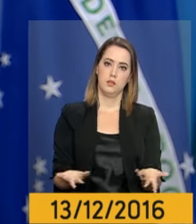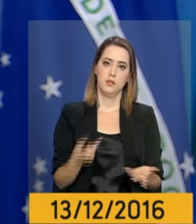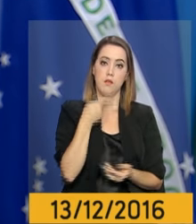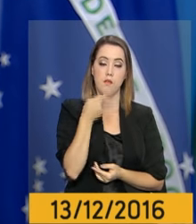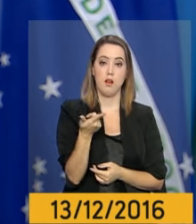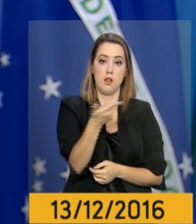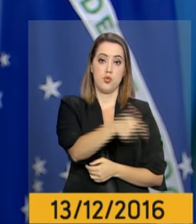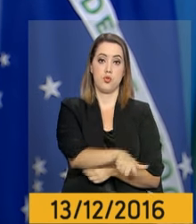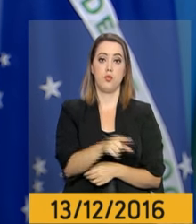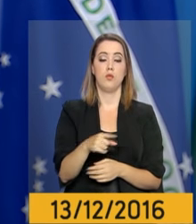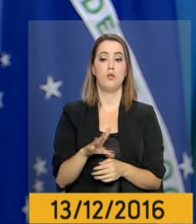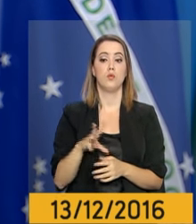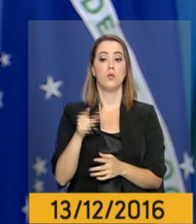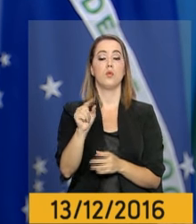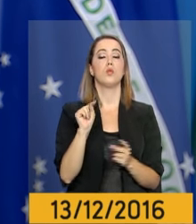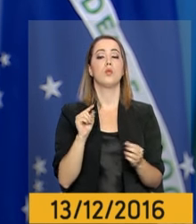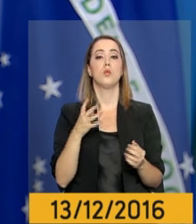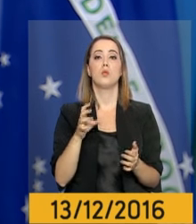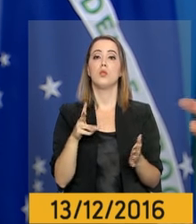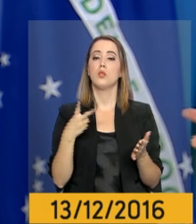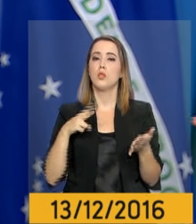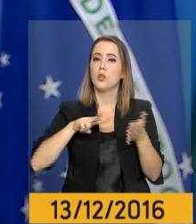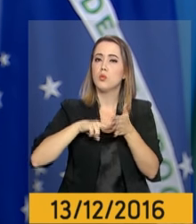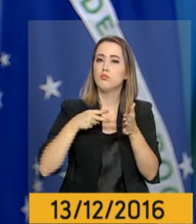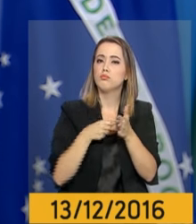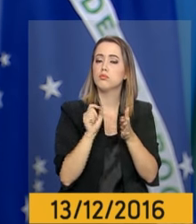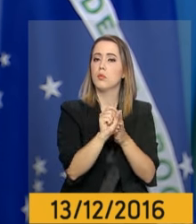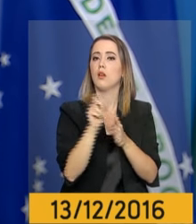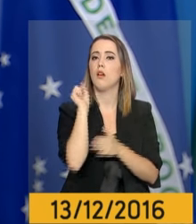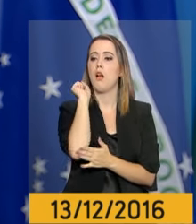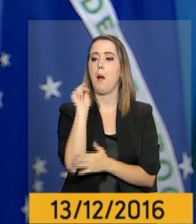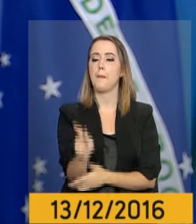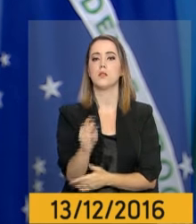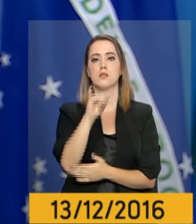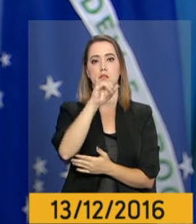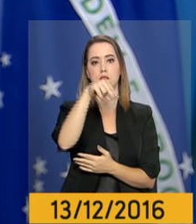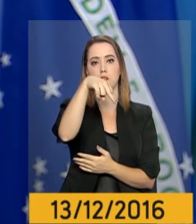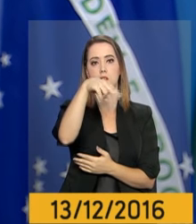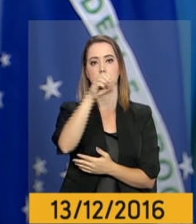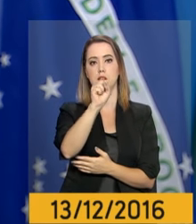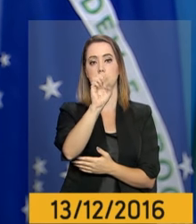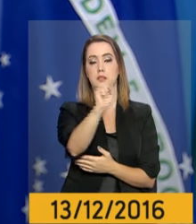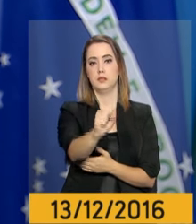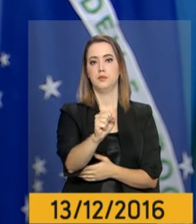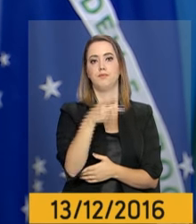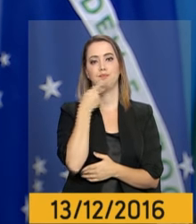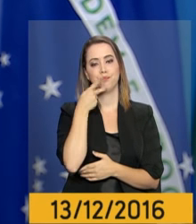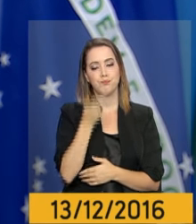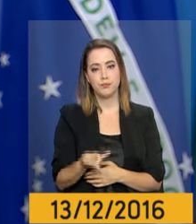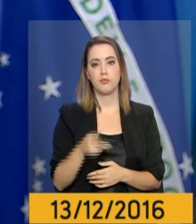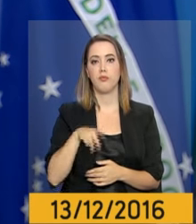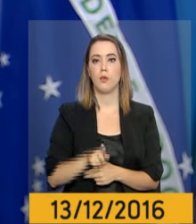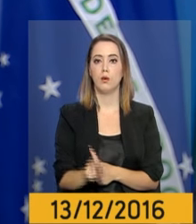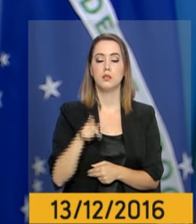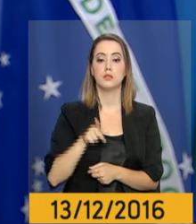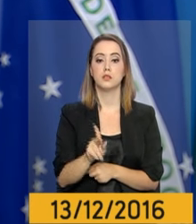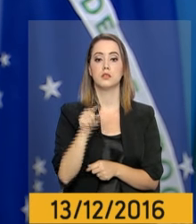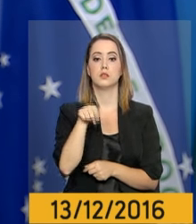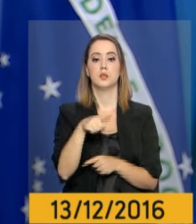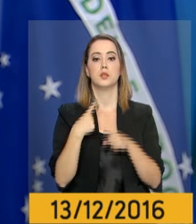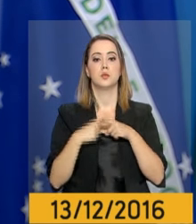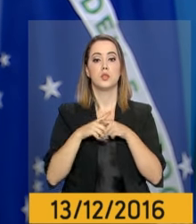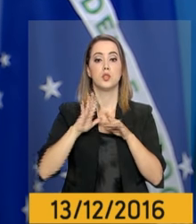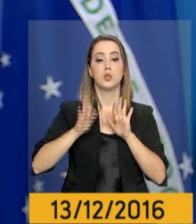mais uma vez que no tocante à previdência social, eh, eu insisto nesse ponto porque já estamos